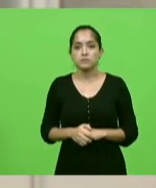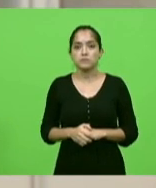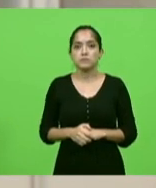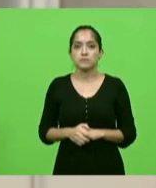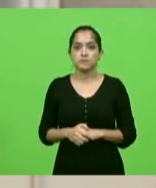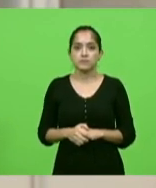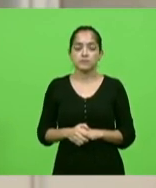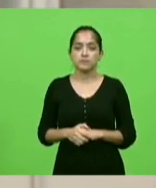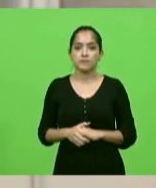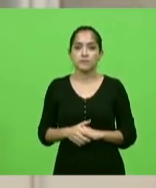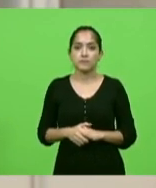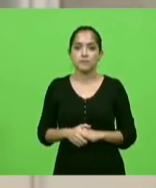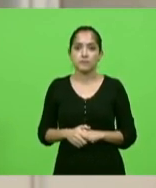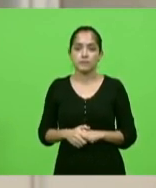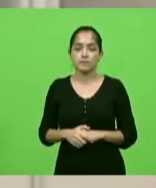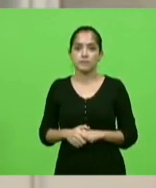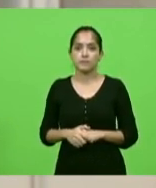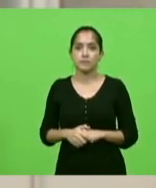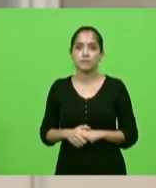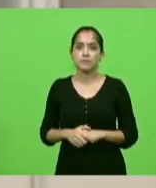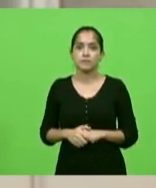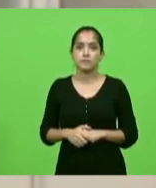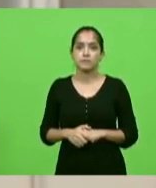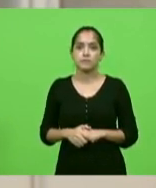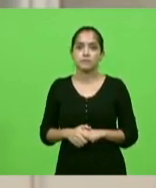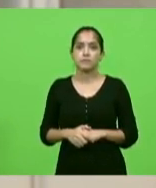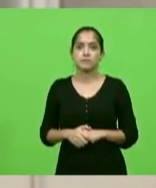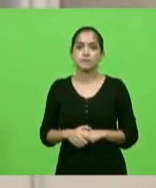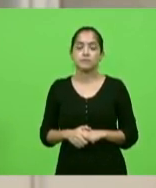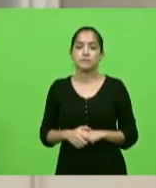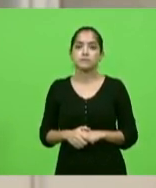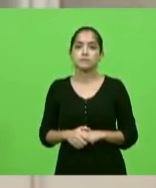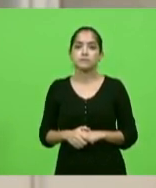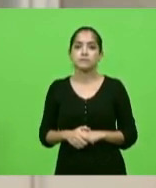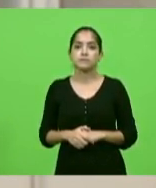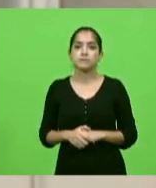E aí G1